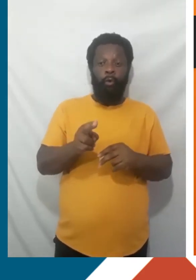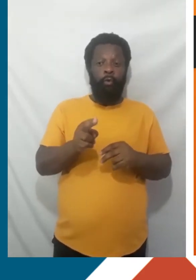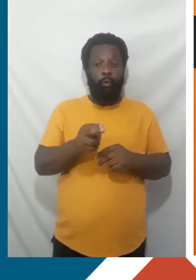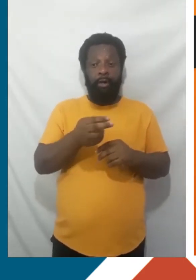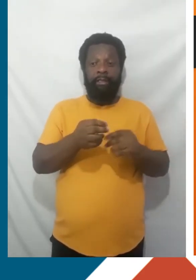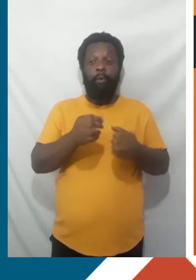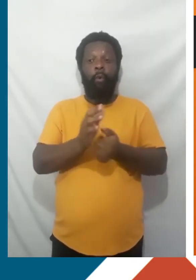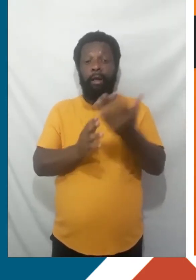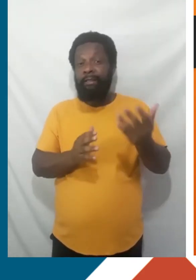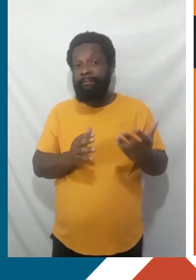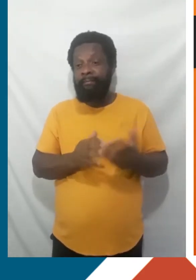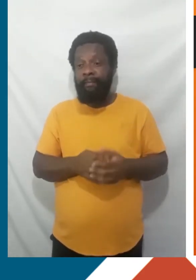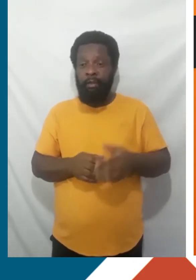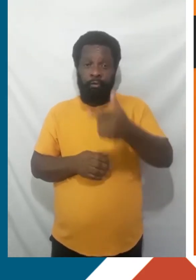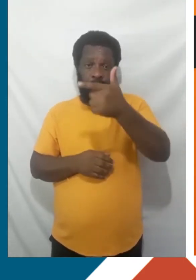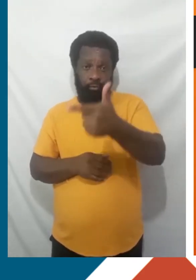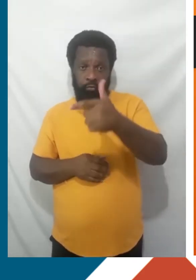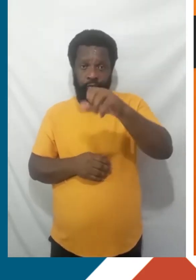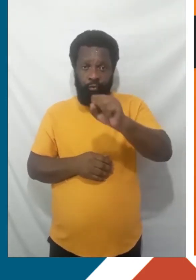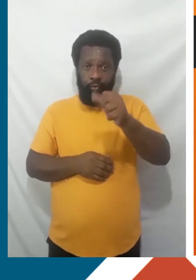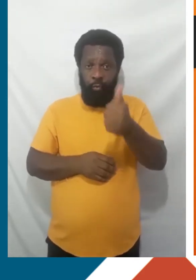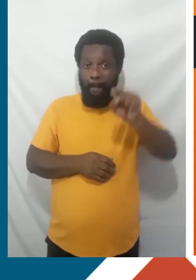uma quantidade total de